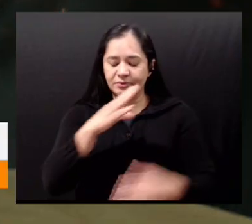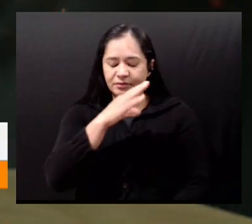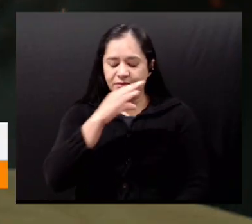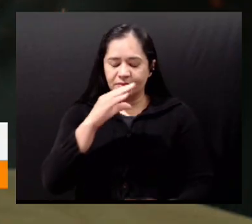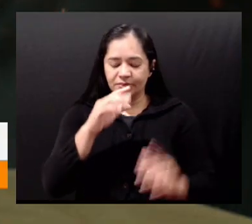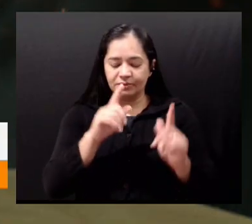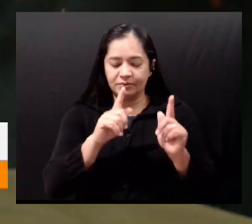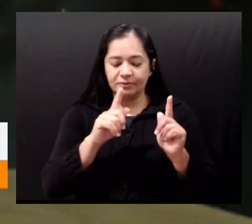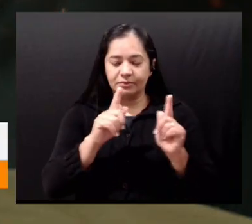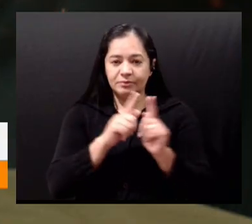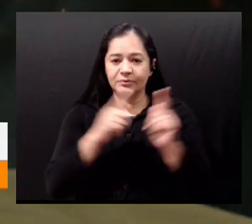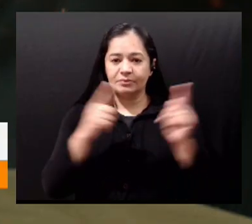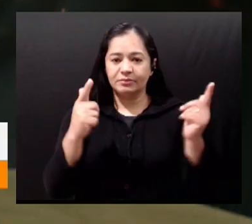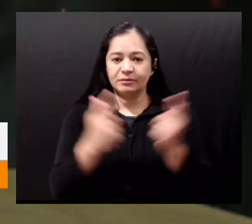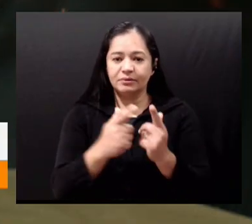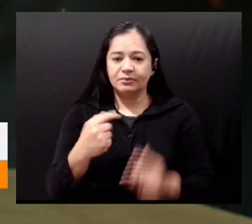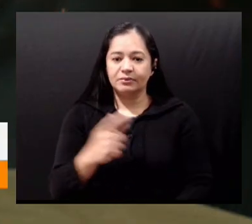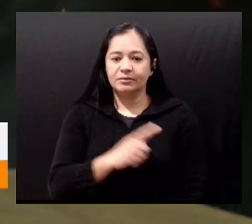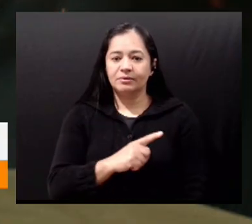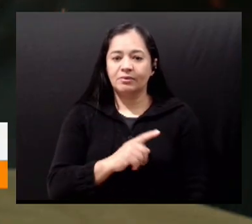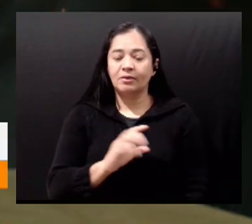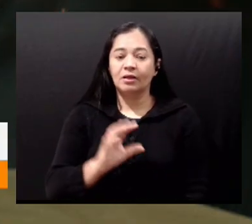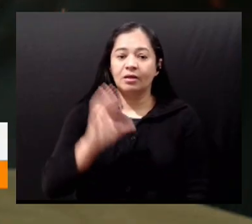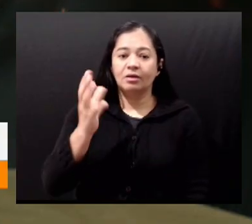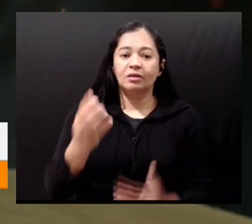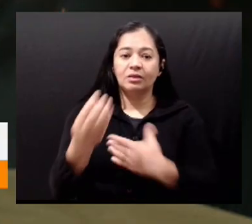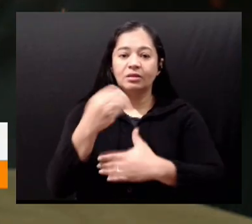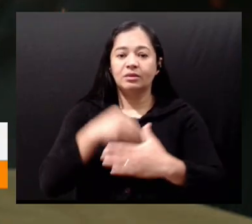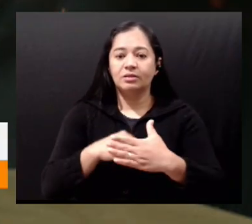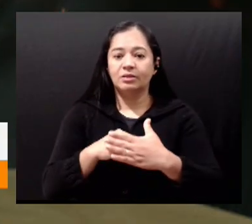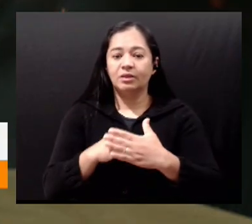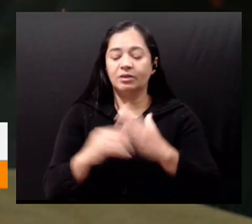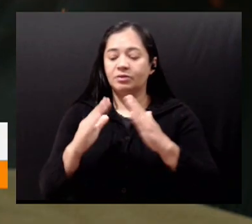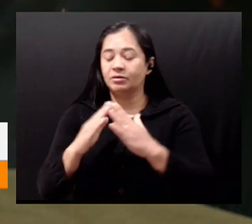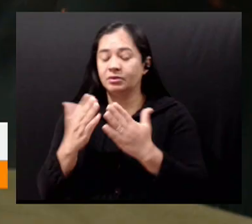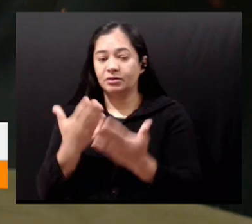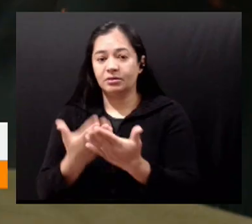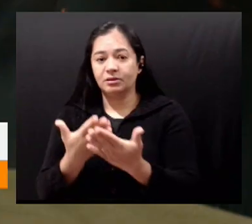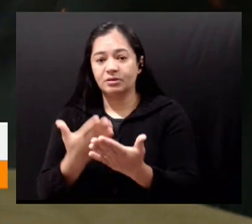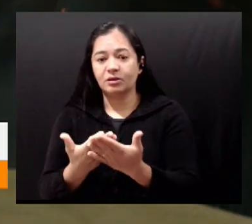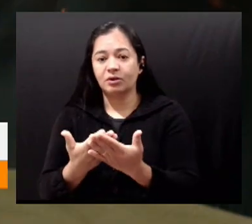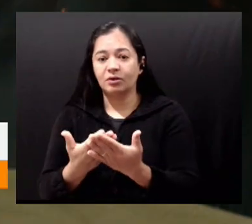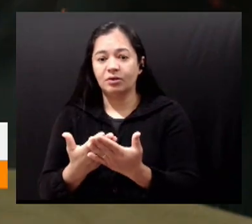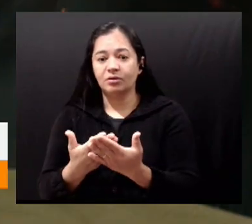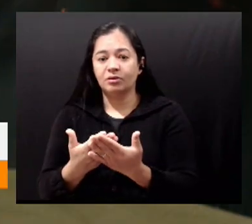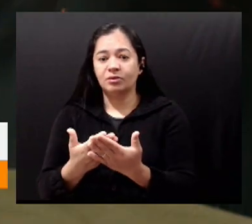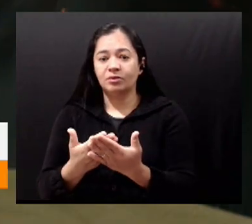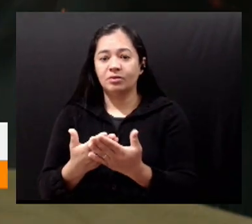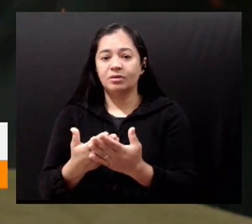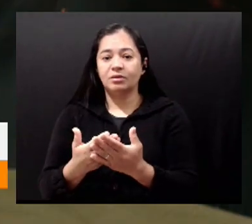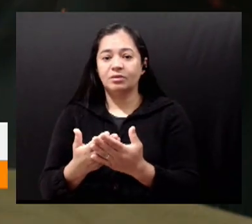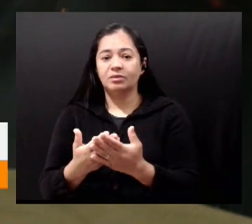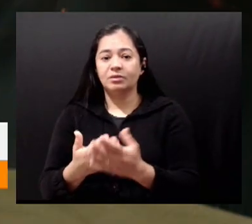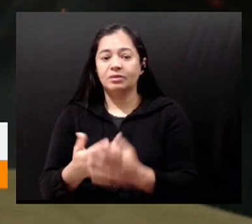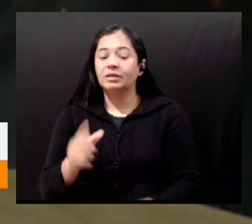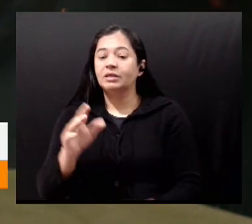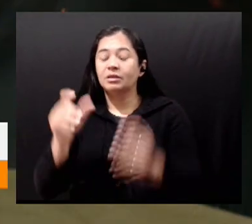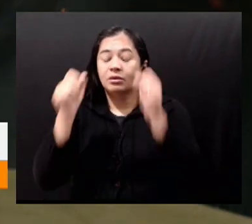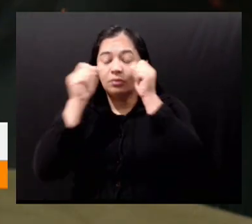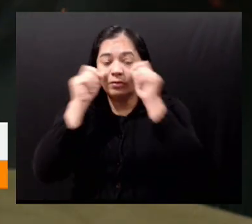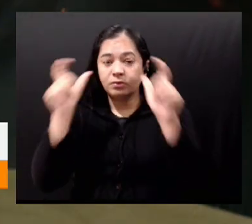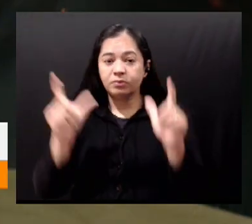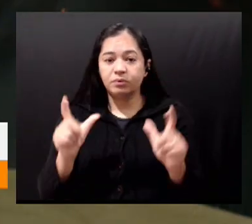de situações que ocorrem dentro das escolas, né, Sim. e isso acende um alerta,